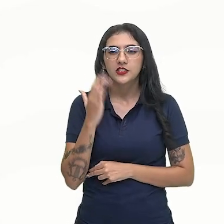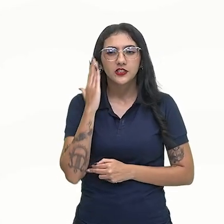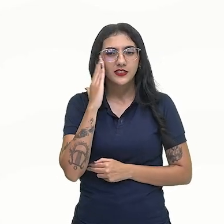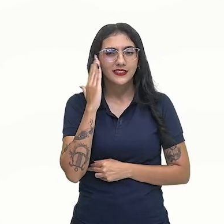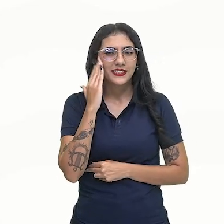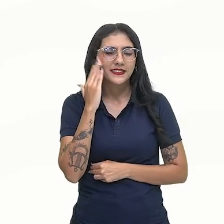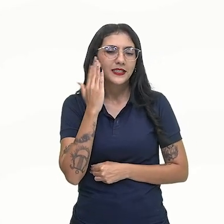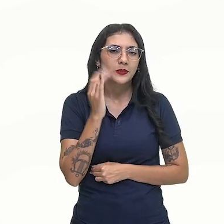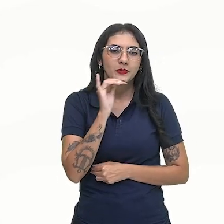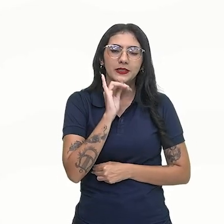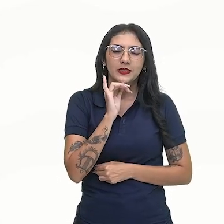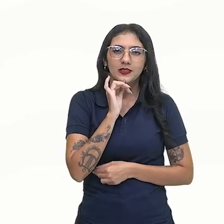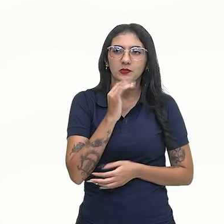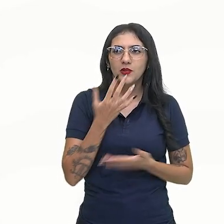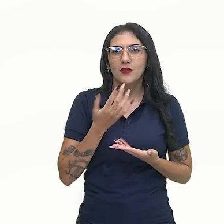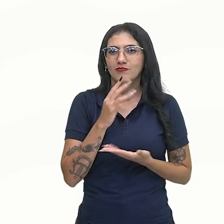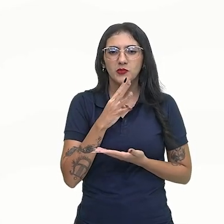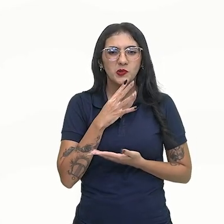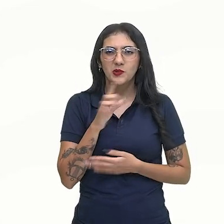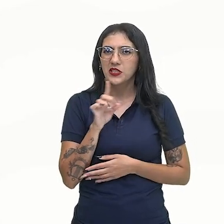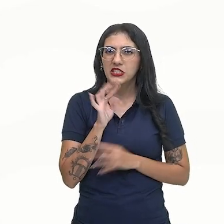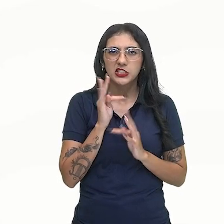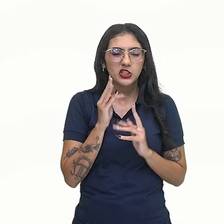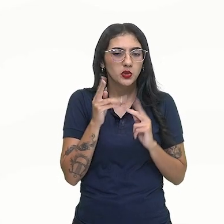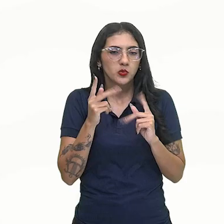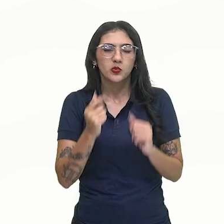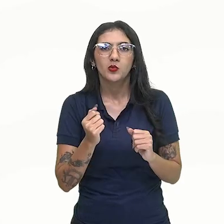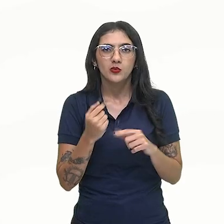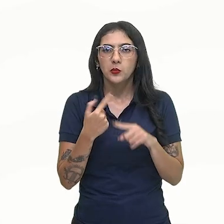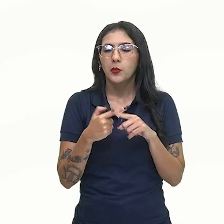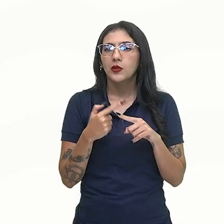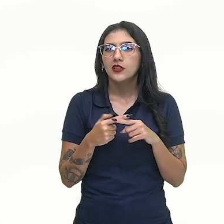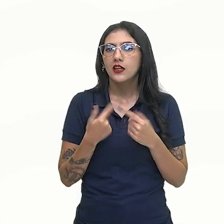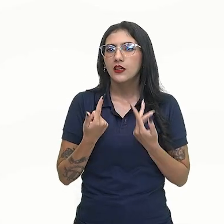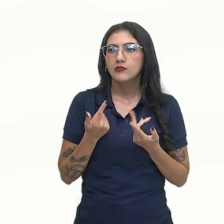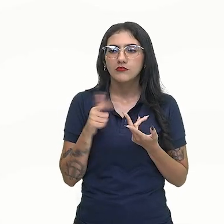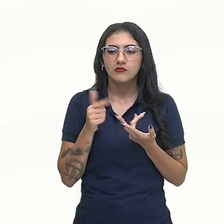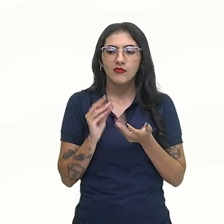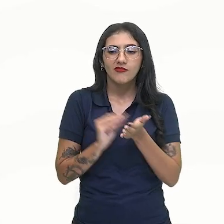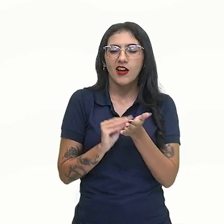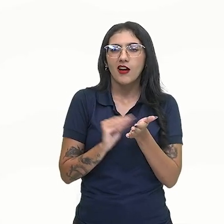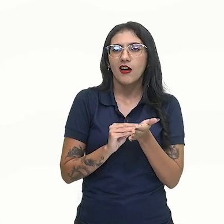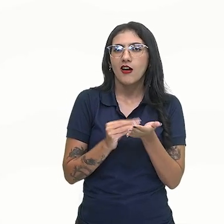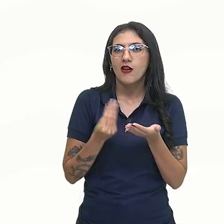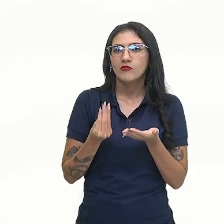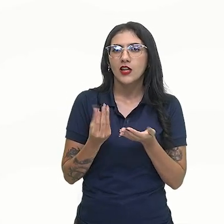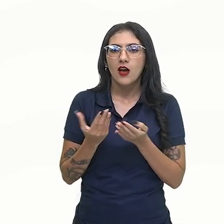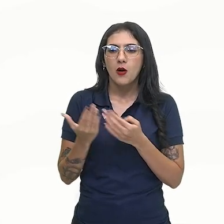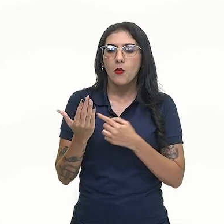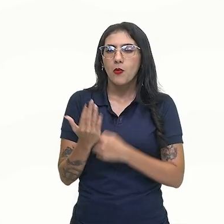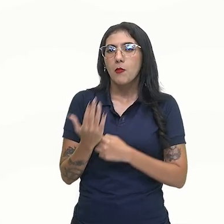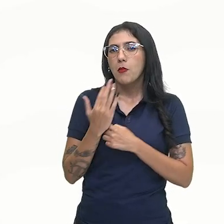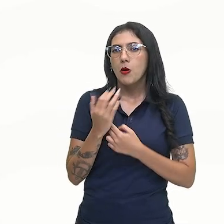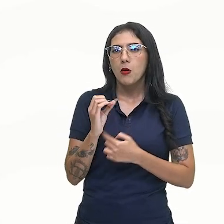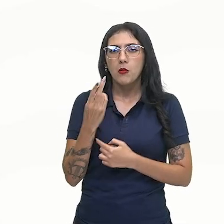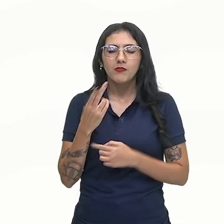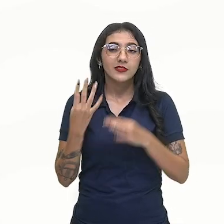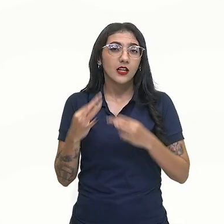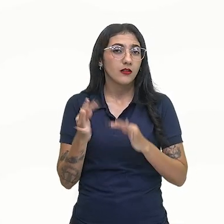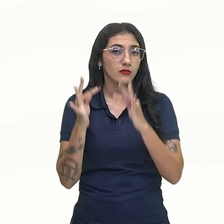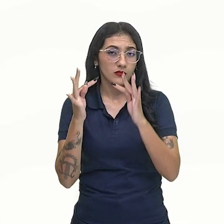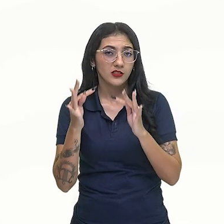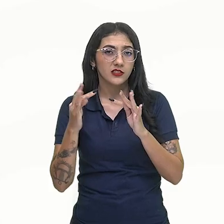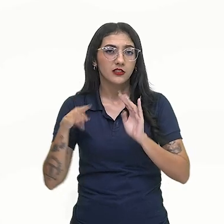não conhece tudo, justamente porque nós não temos a tecnologia necessária para nós